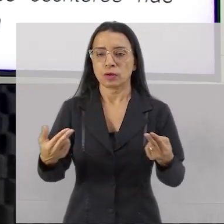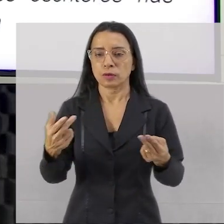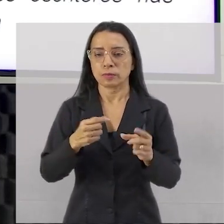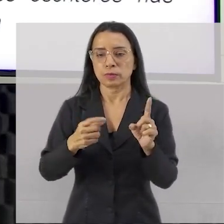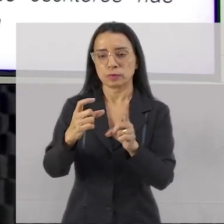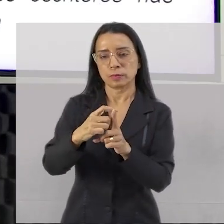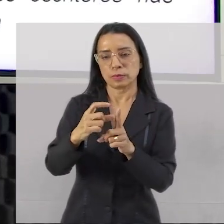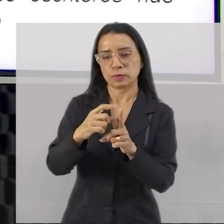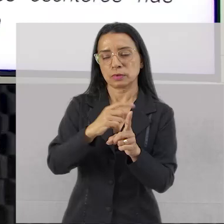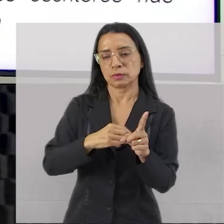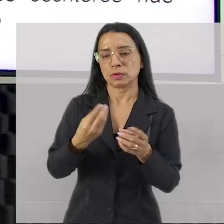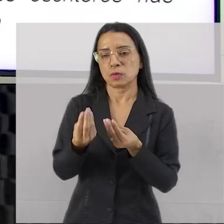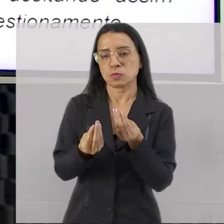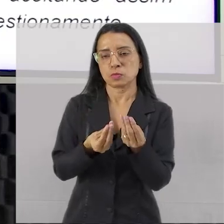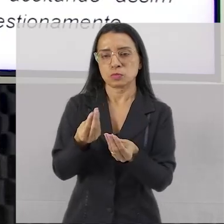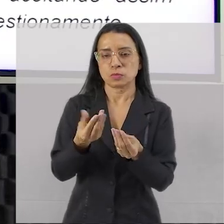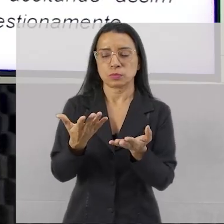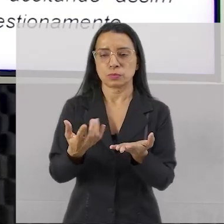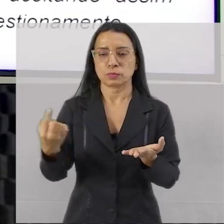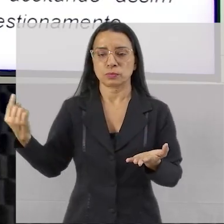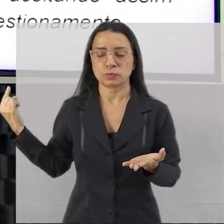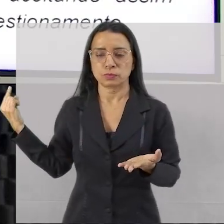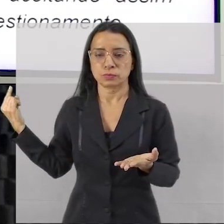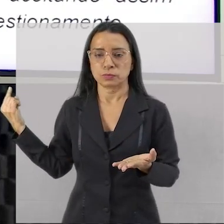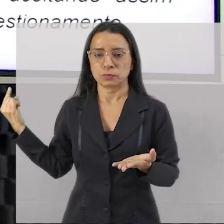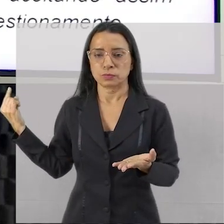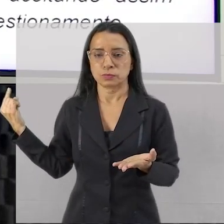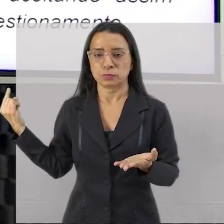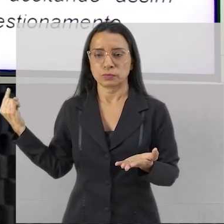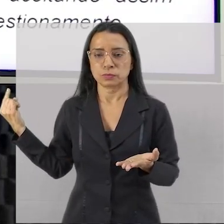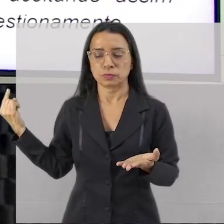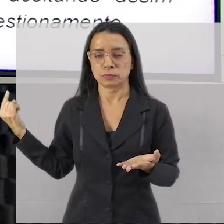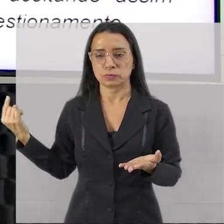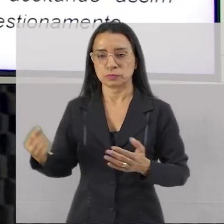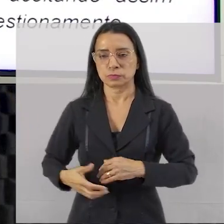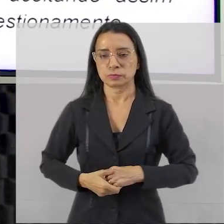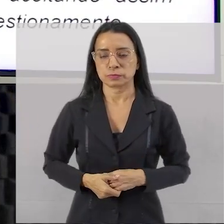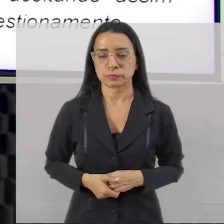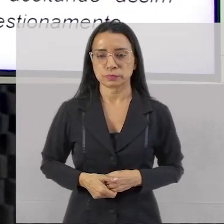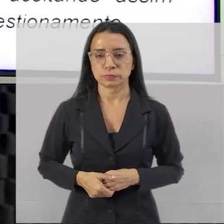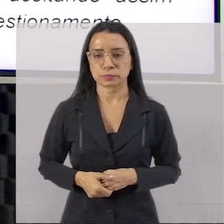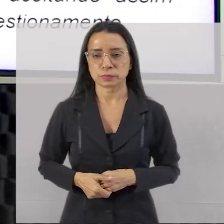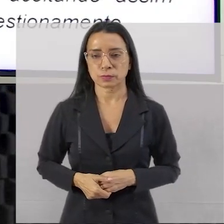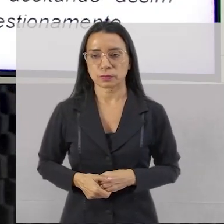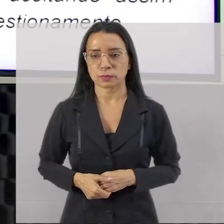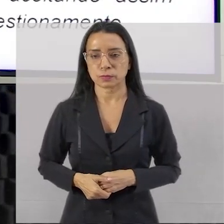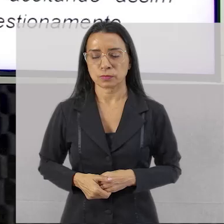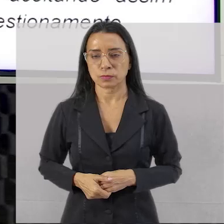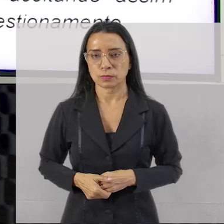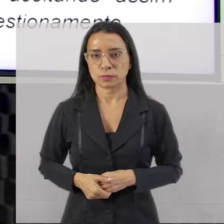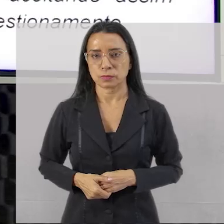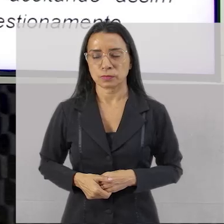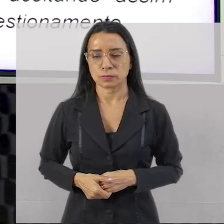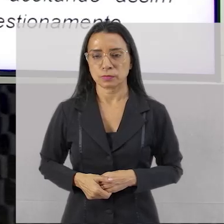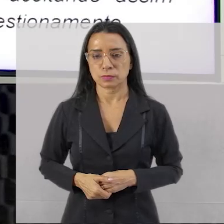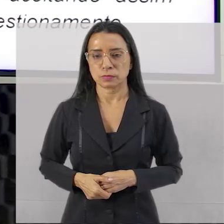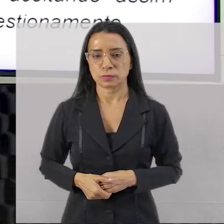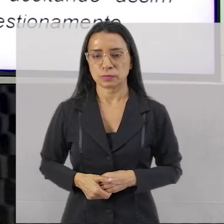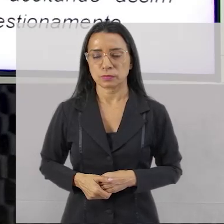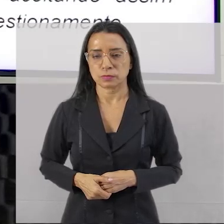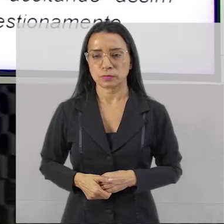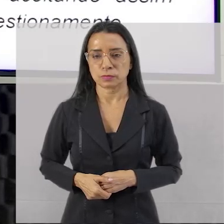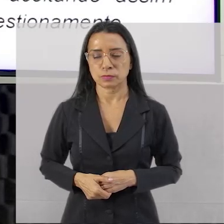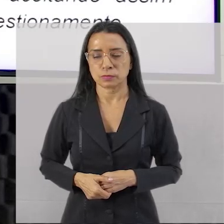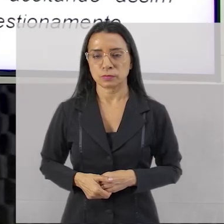conclusão. Dessa maneira, a literatura de ficção é uma forma, assim, para o entendimento